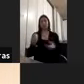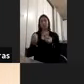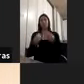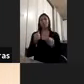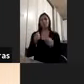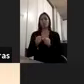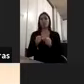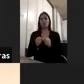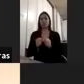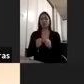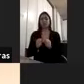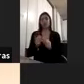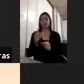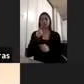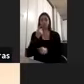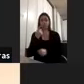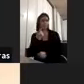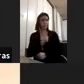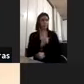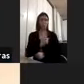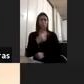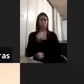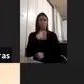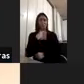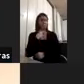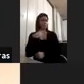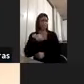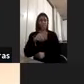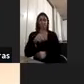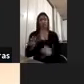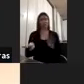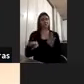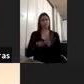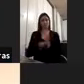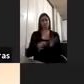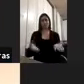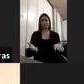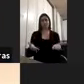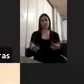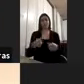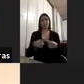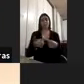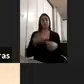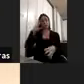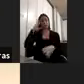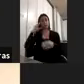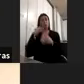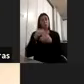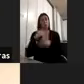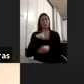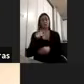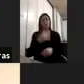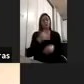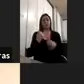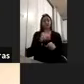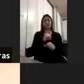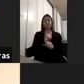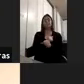nos impediu de entrar na fábrica. Por quê? Porque ela entendeu que deveria nos impedir. Engraçado